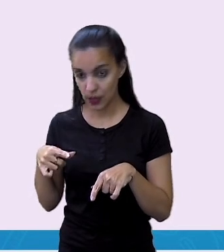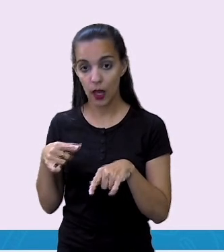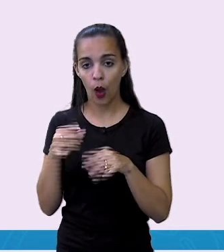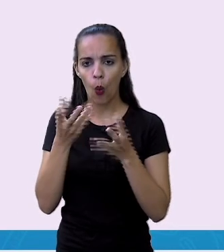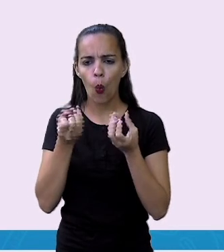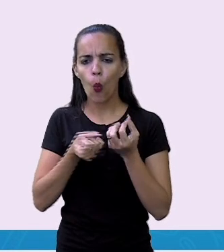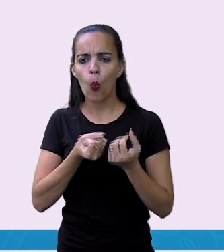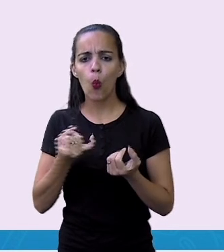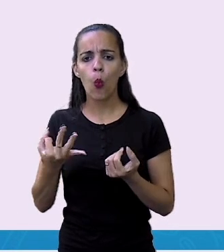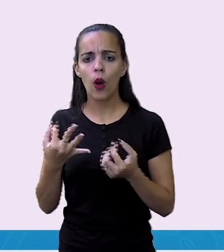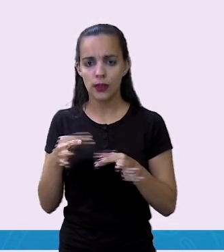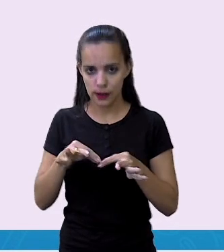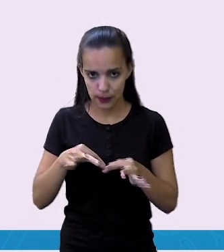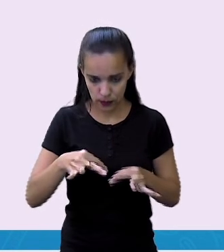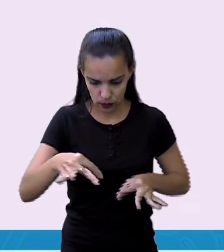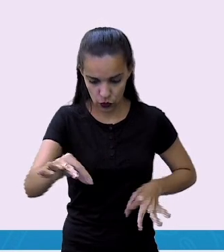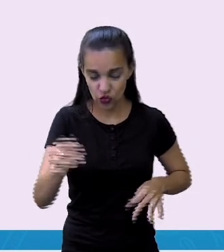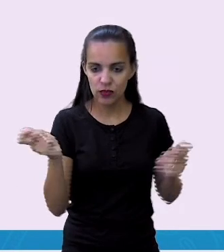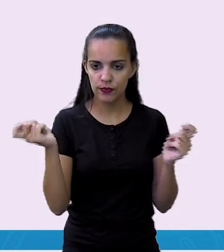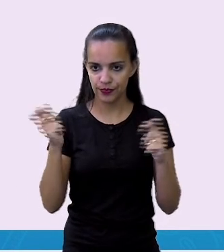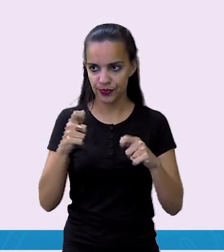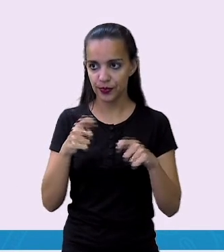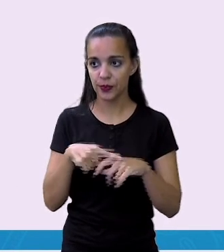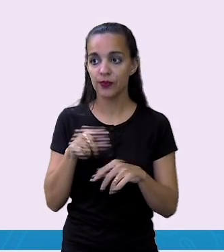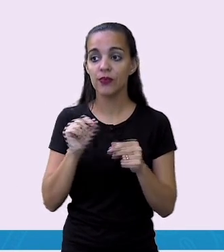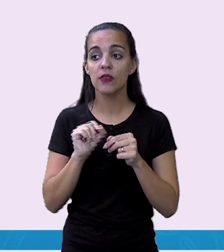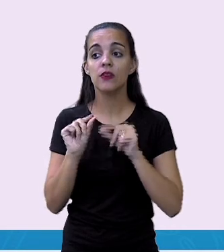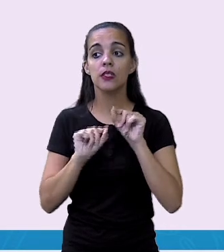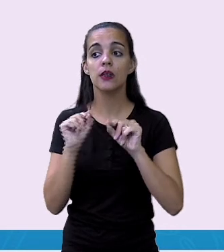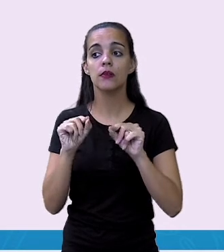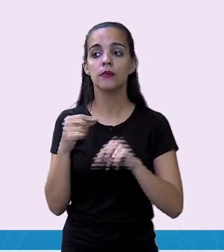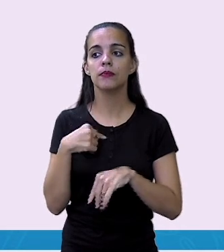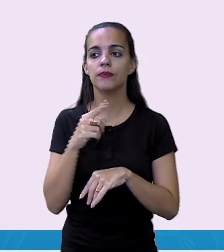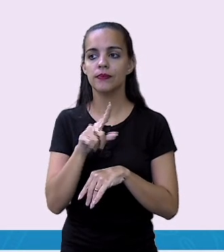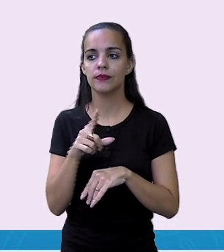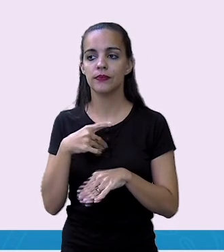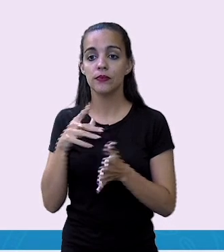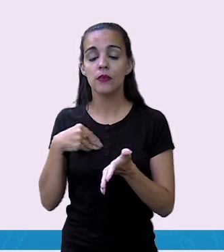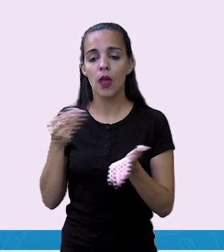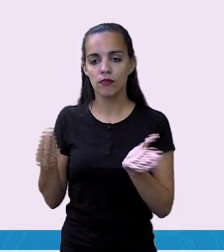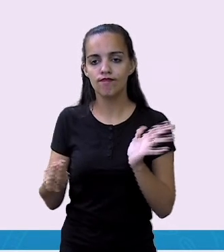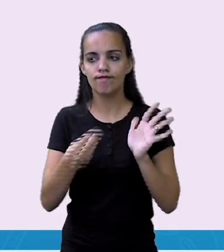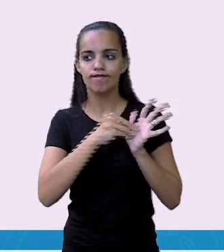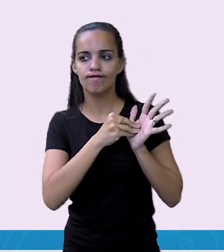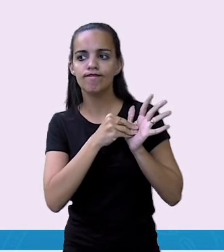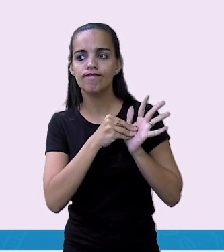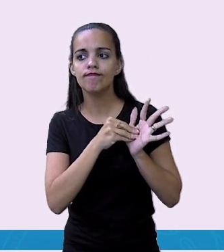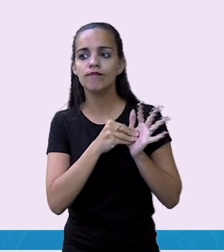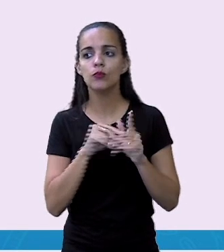4,16. Aí o que nós vamos fazer? Nós vamos aplicar